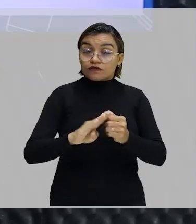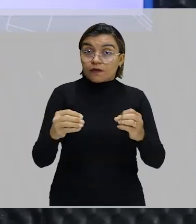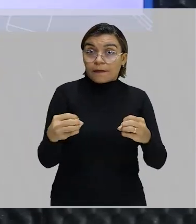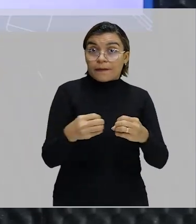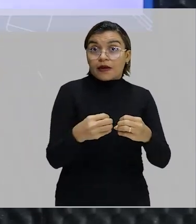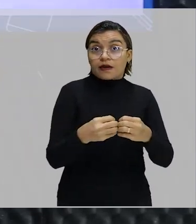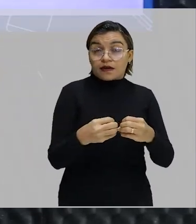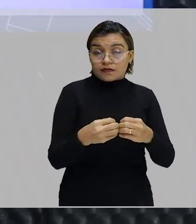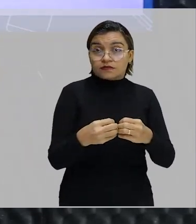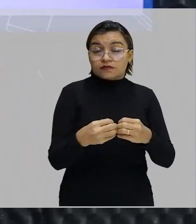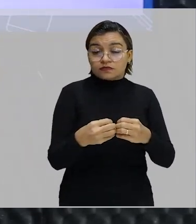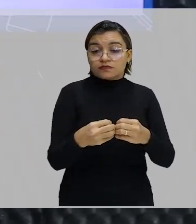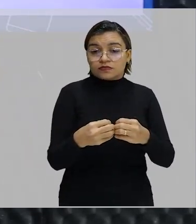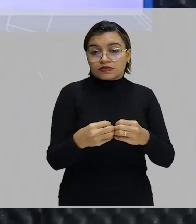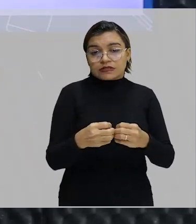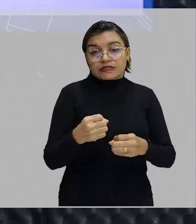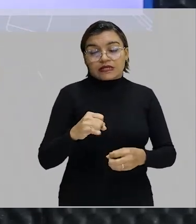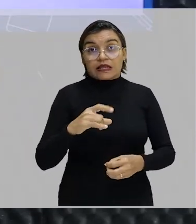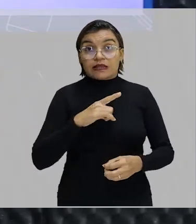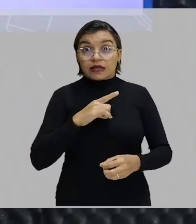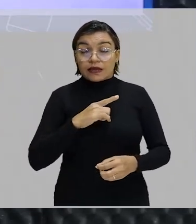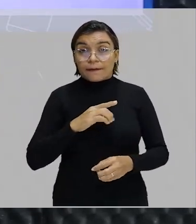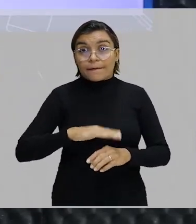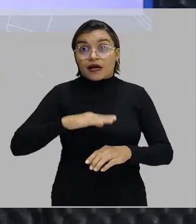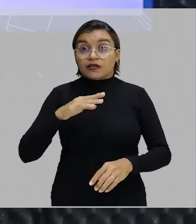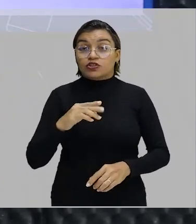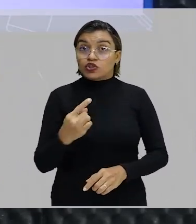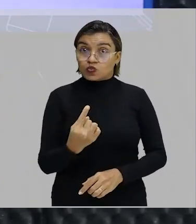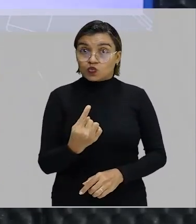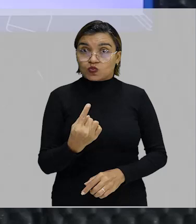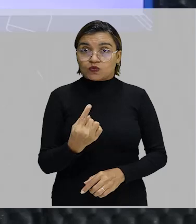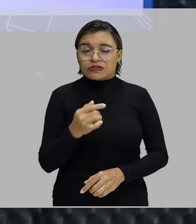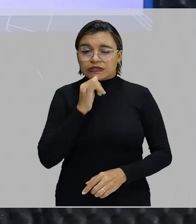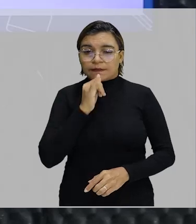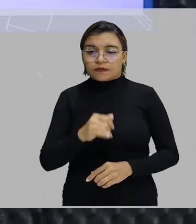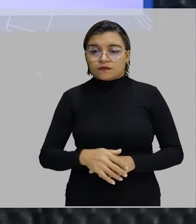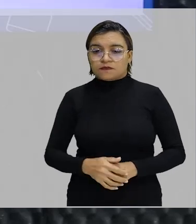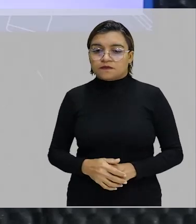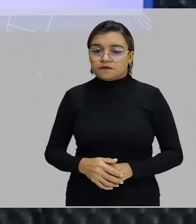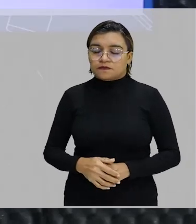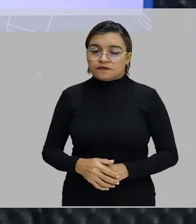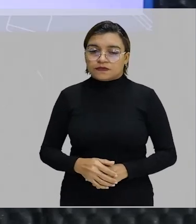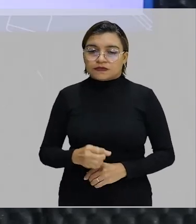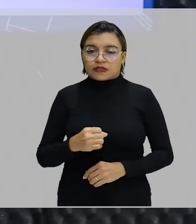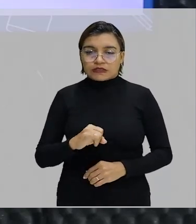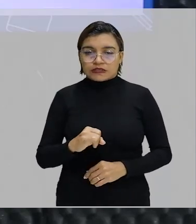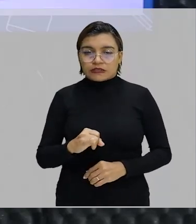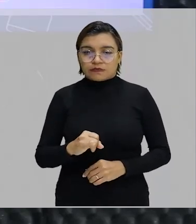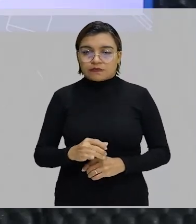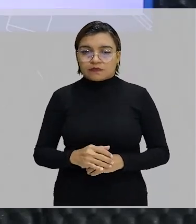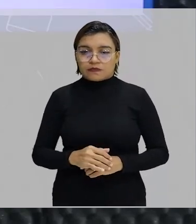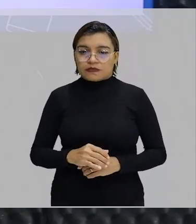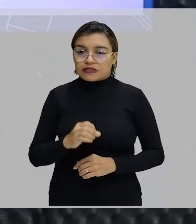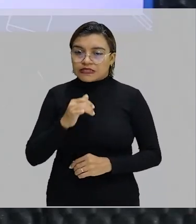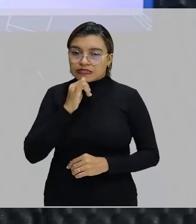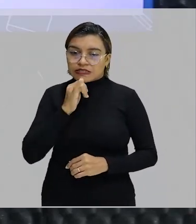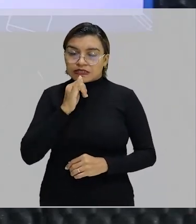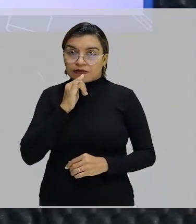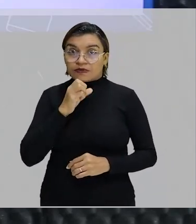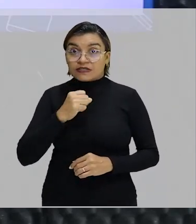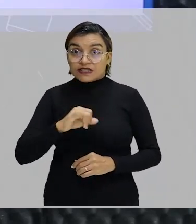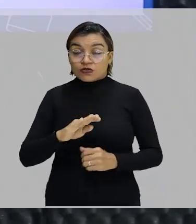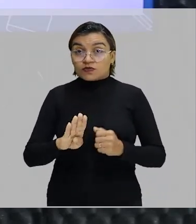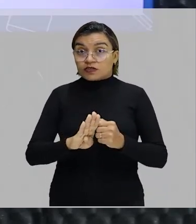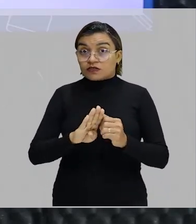de um substantivo na sentença. E aqui, quando ele vier depois, né, posposto é depois, ele